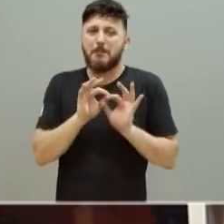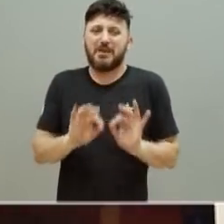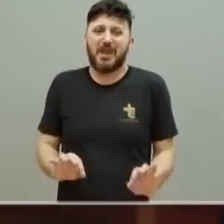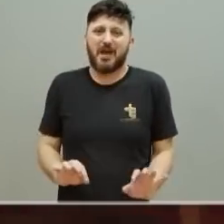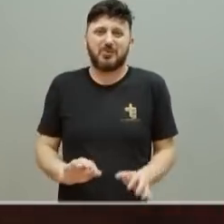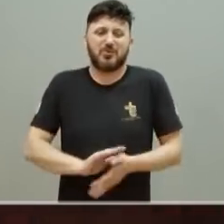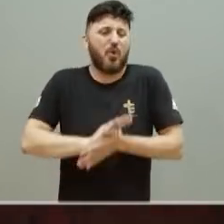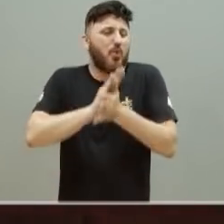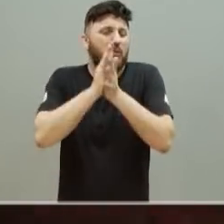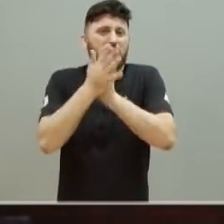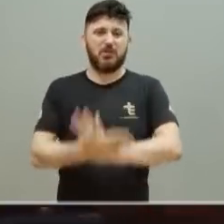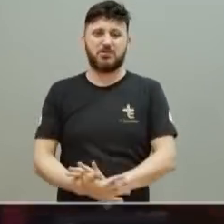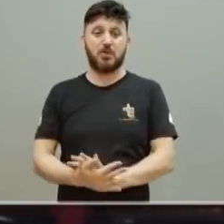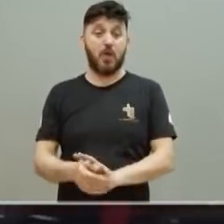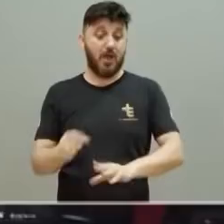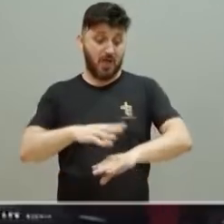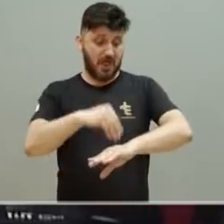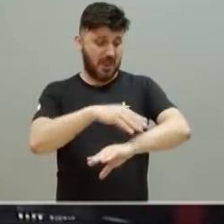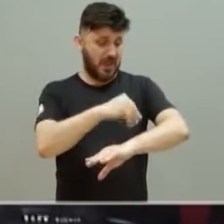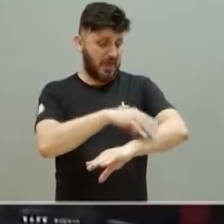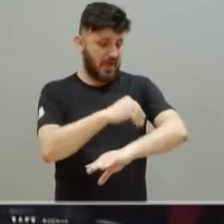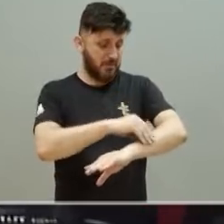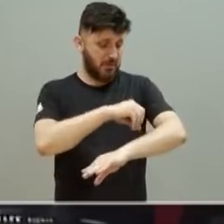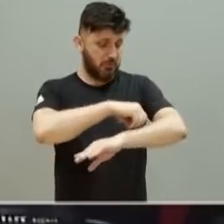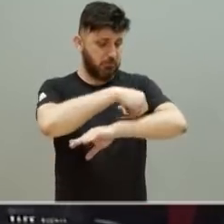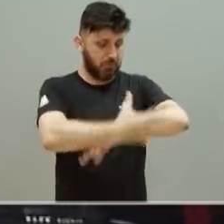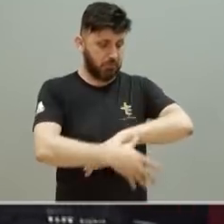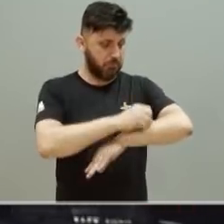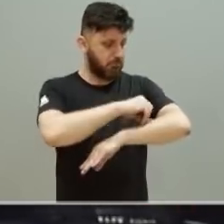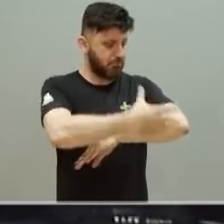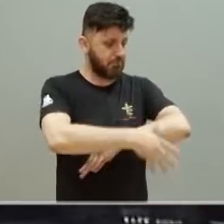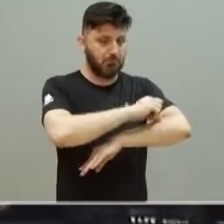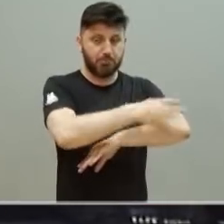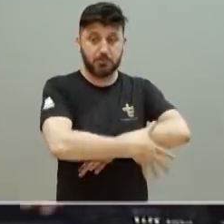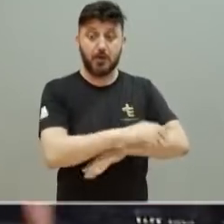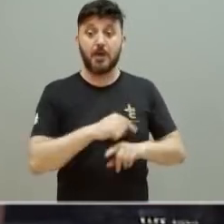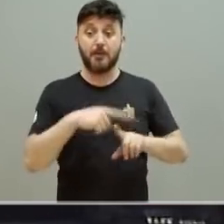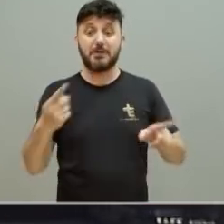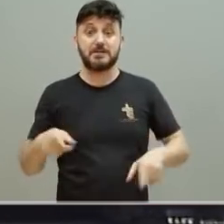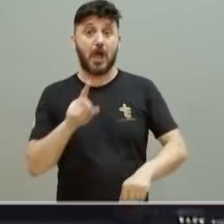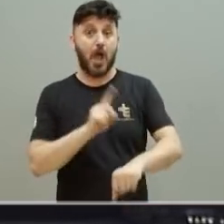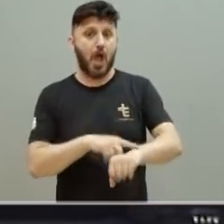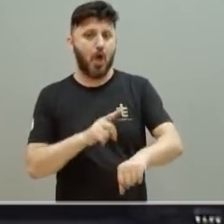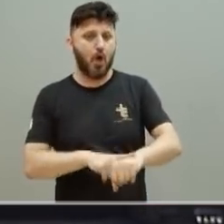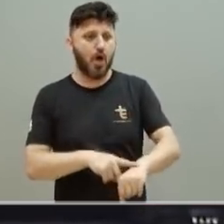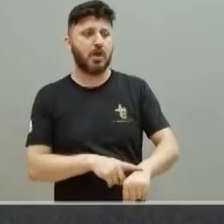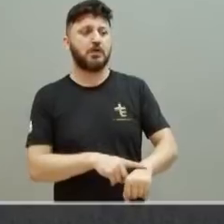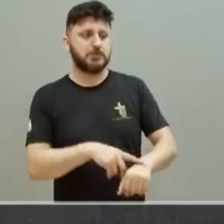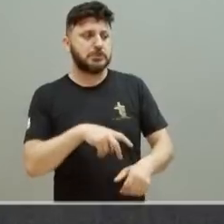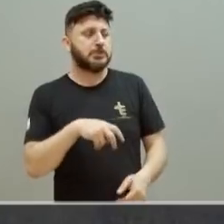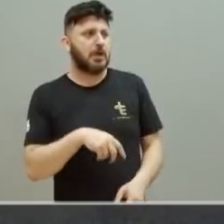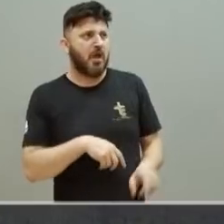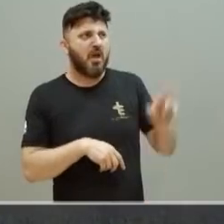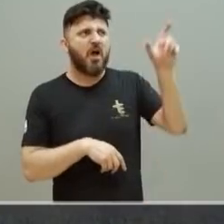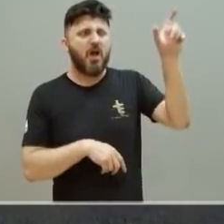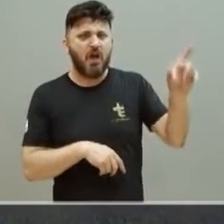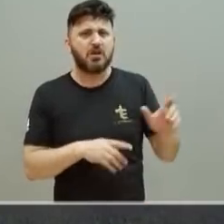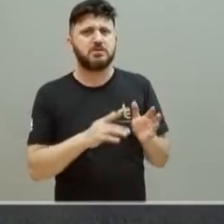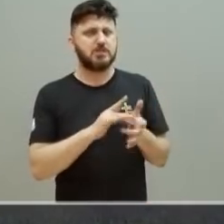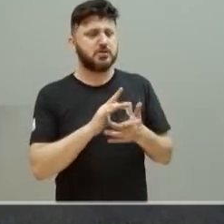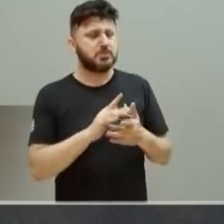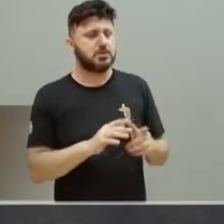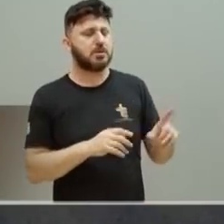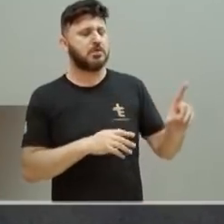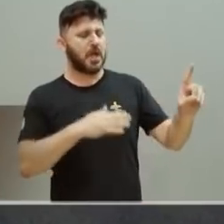corroendo ele, as extremidades caíam. Mas a hora que ele entendeu quem era aquele Senhor,